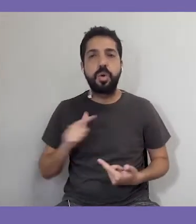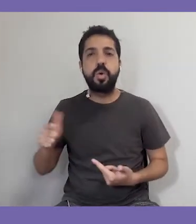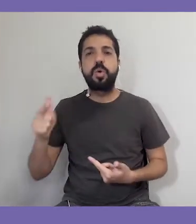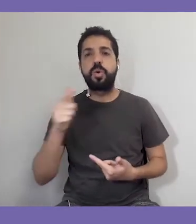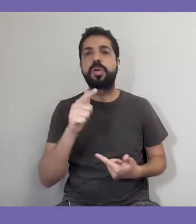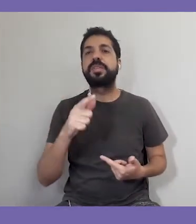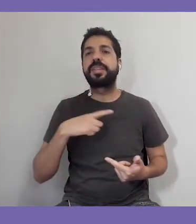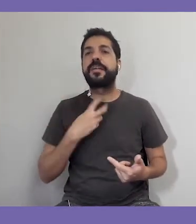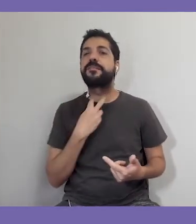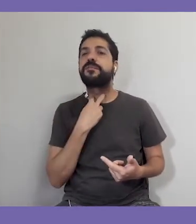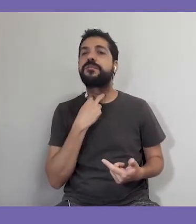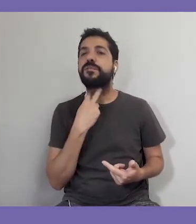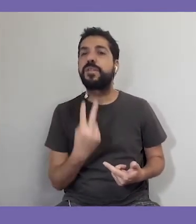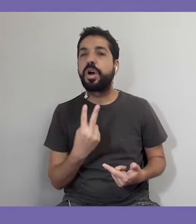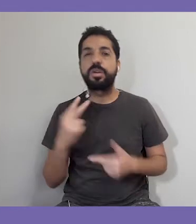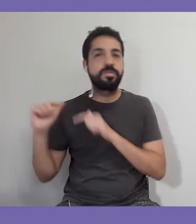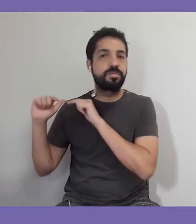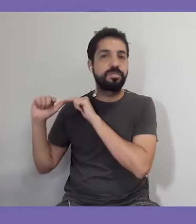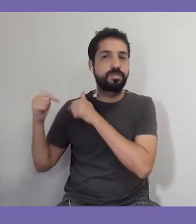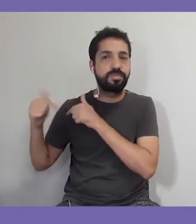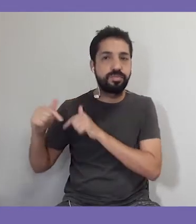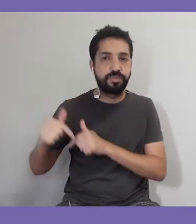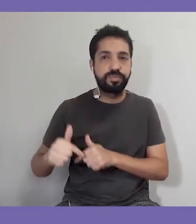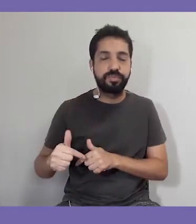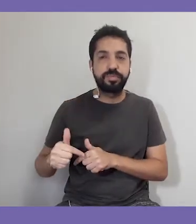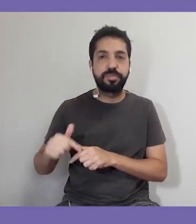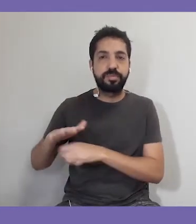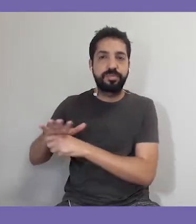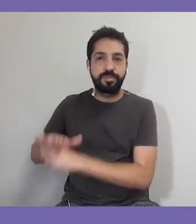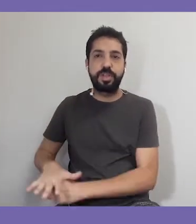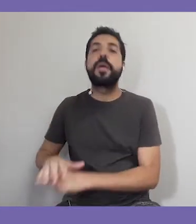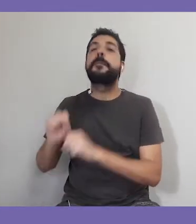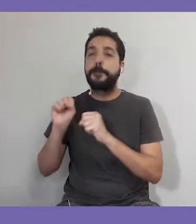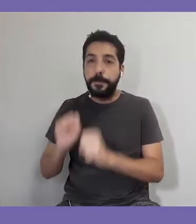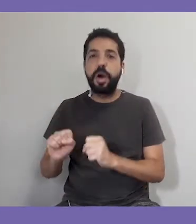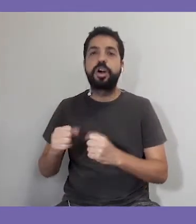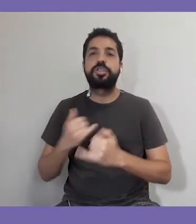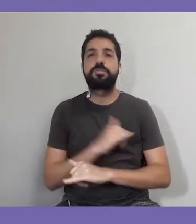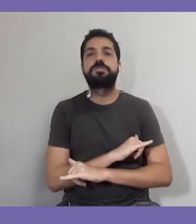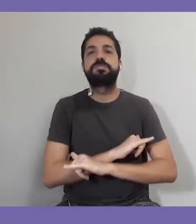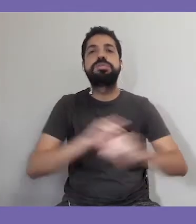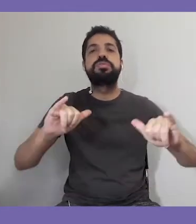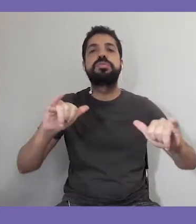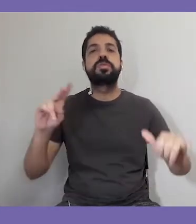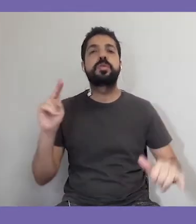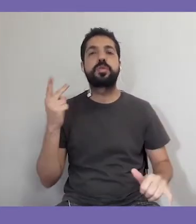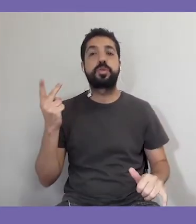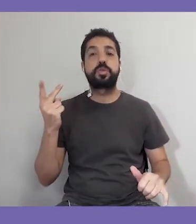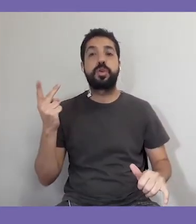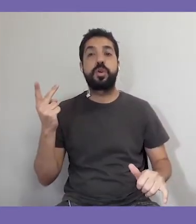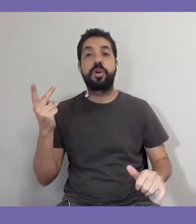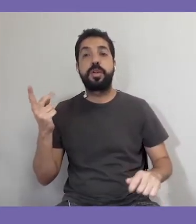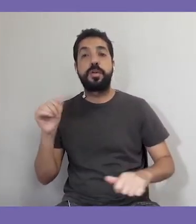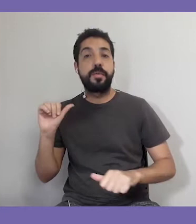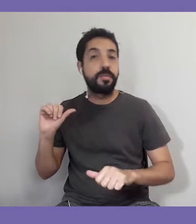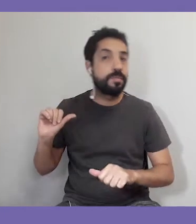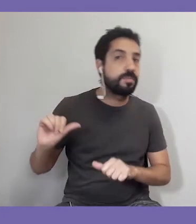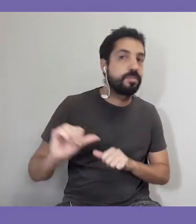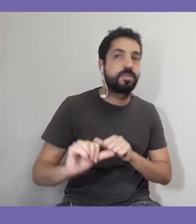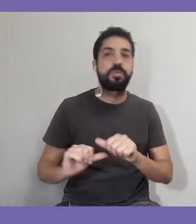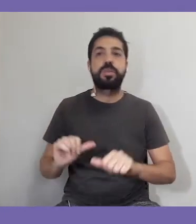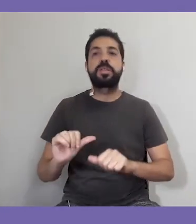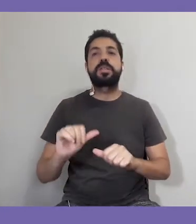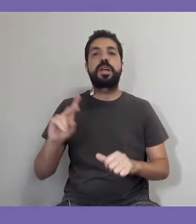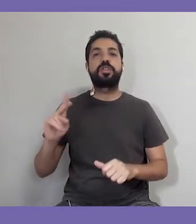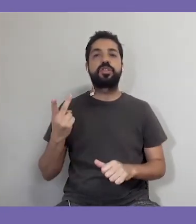uma possibilidade de que vozes tradicionalmente subalternizadas possam contar a sua história e reconfigurar a